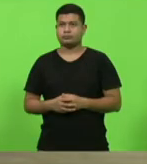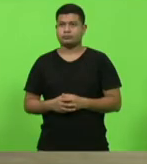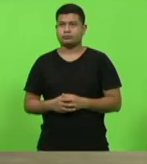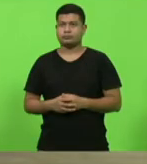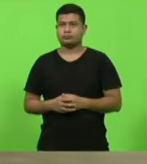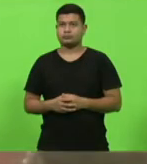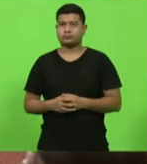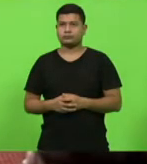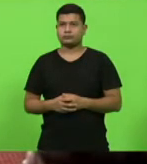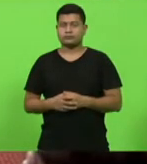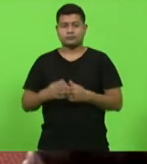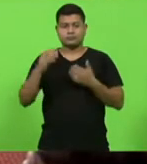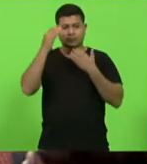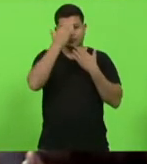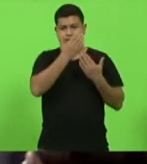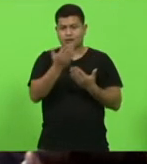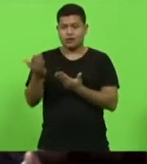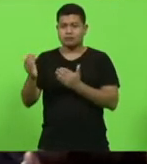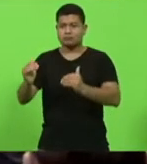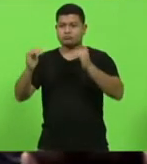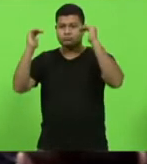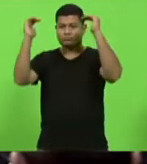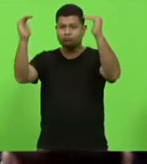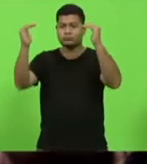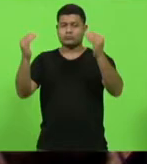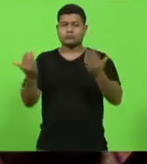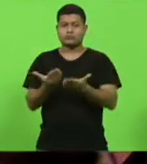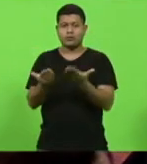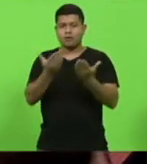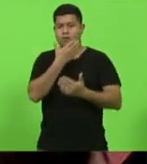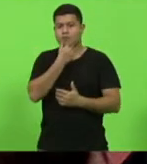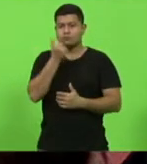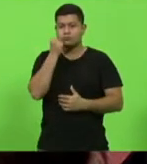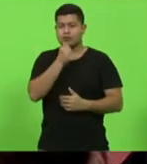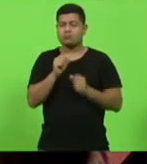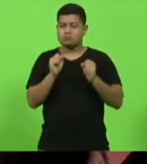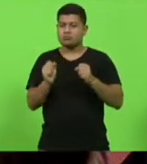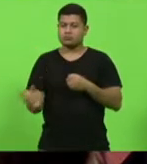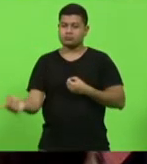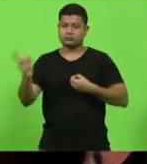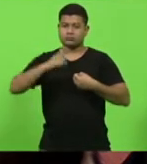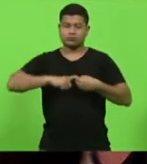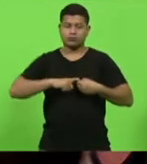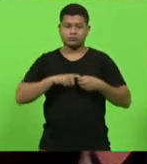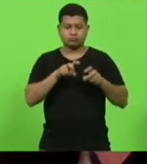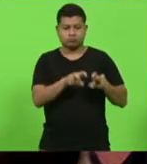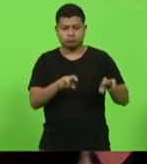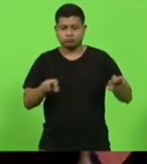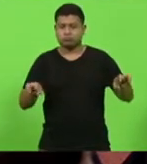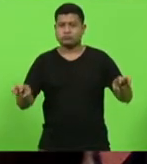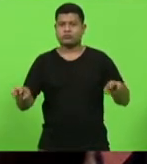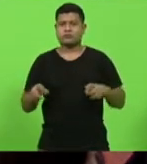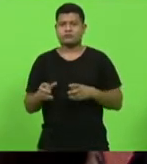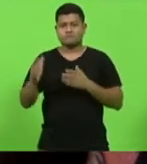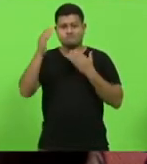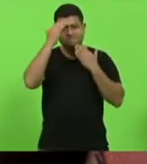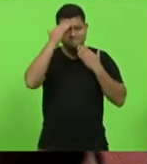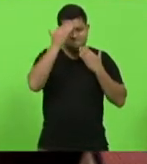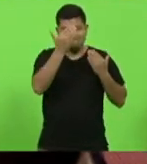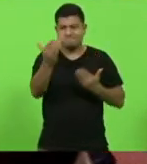e agradecemos às autoridades os senhores e a senhora pode então retornar aos seus assentos Muito